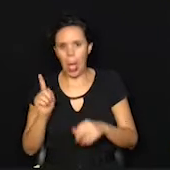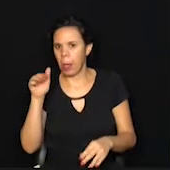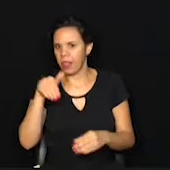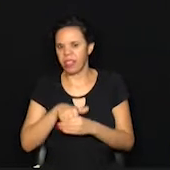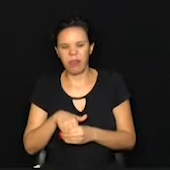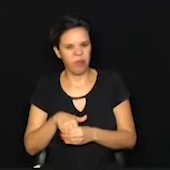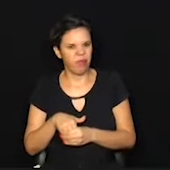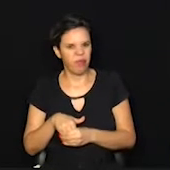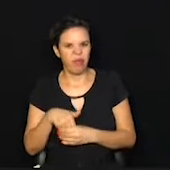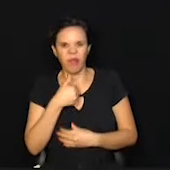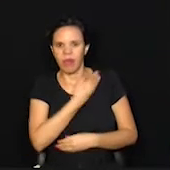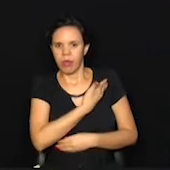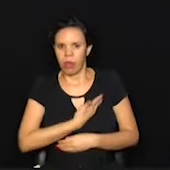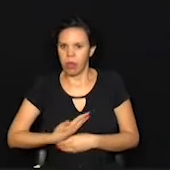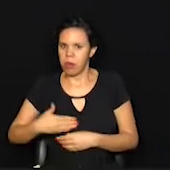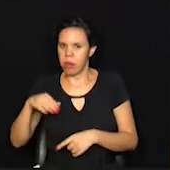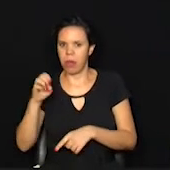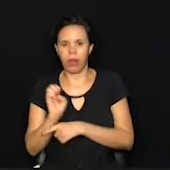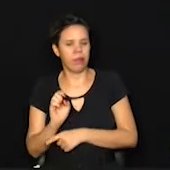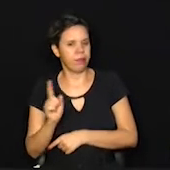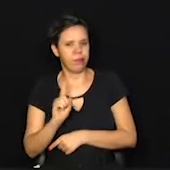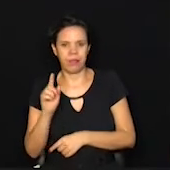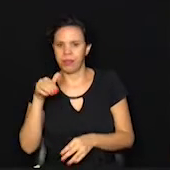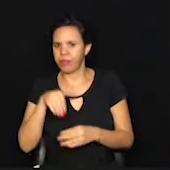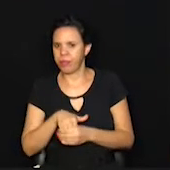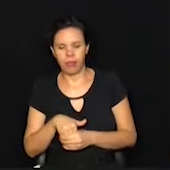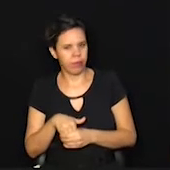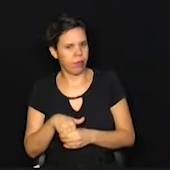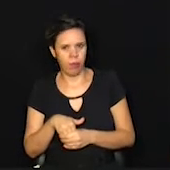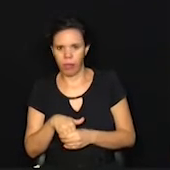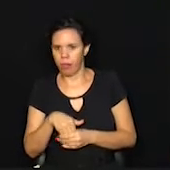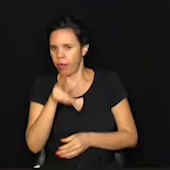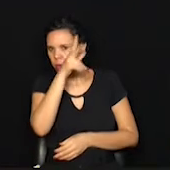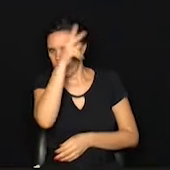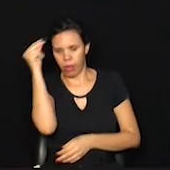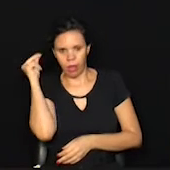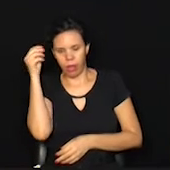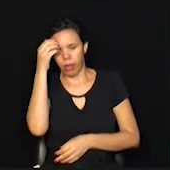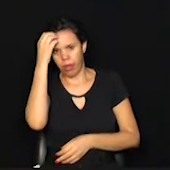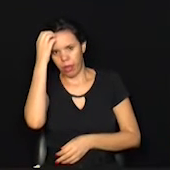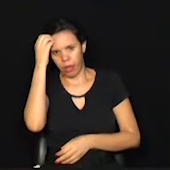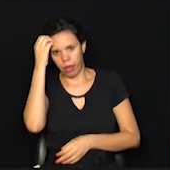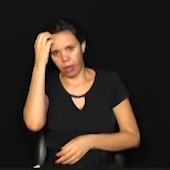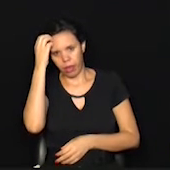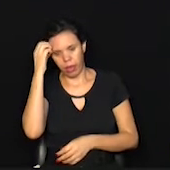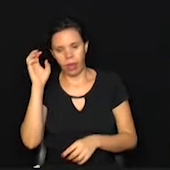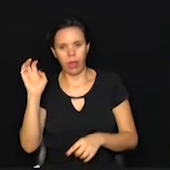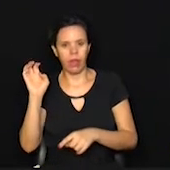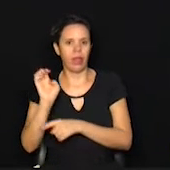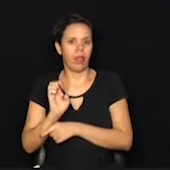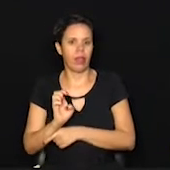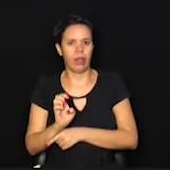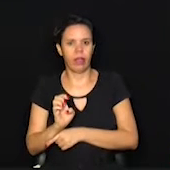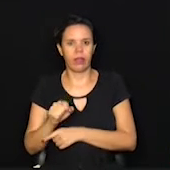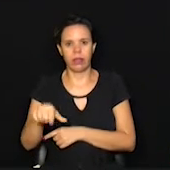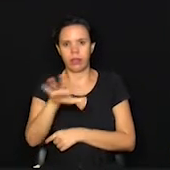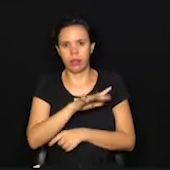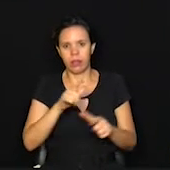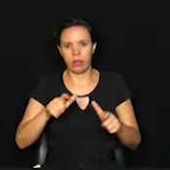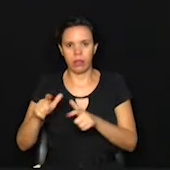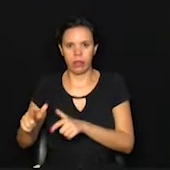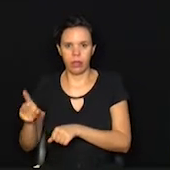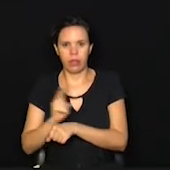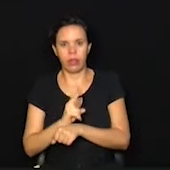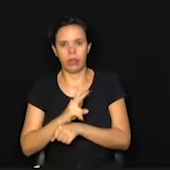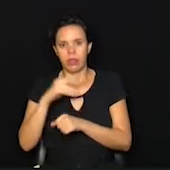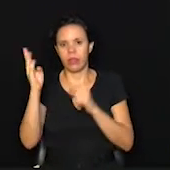voltávamos diretamente para governadores de estado e não voltávamos diretamente para prefeito de capitais e de áreas de